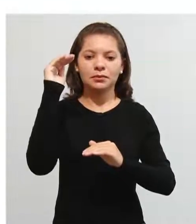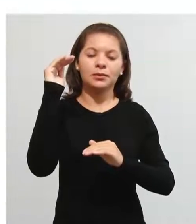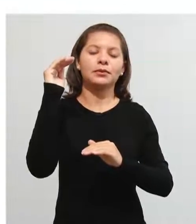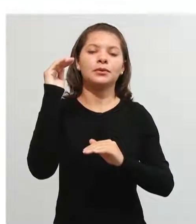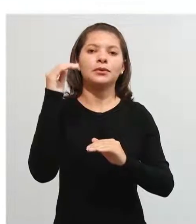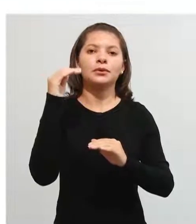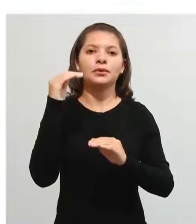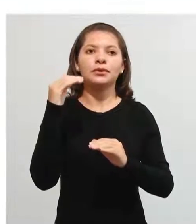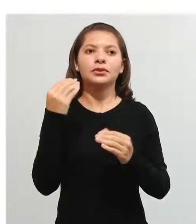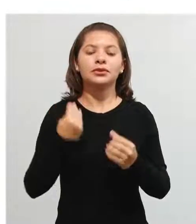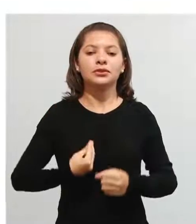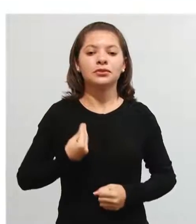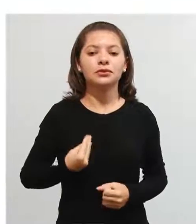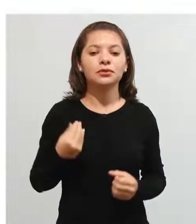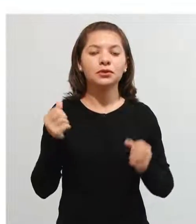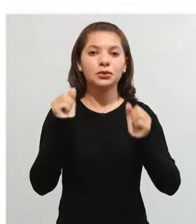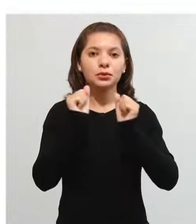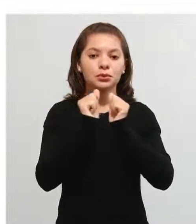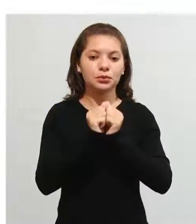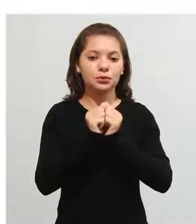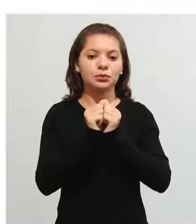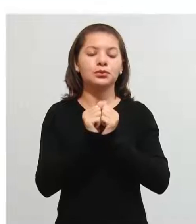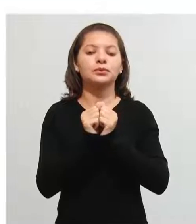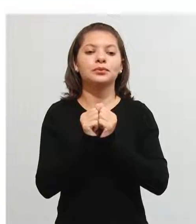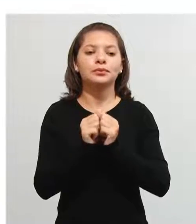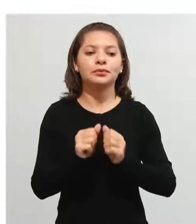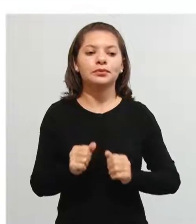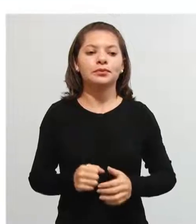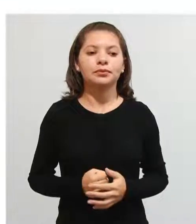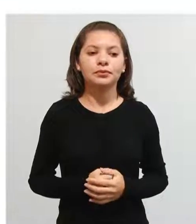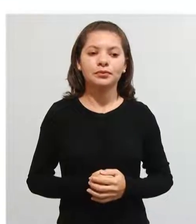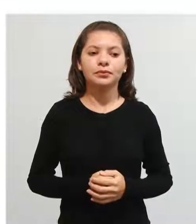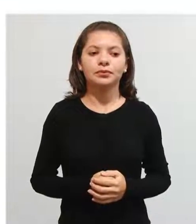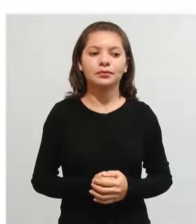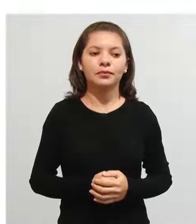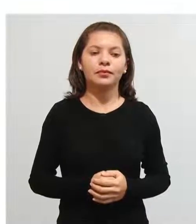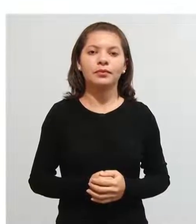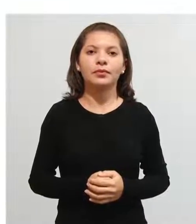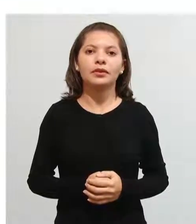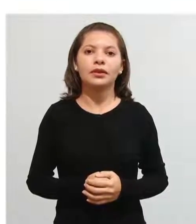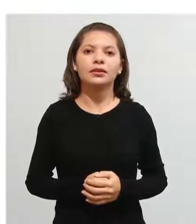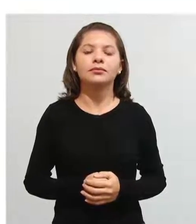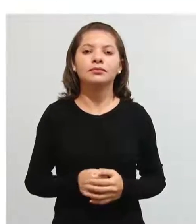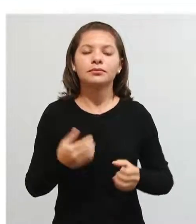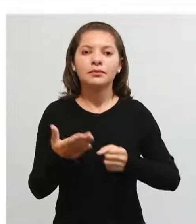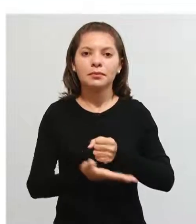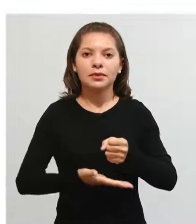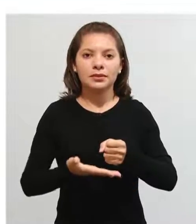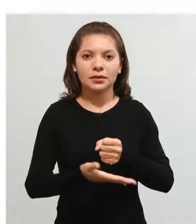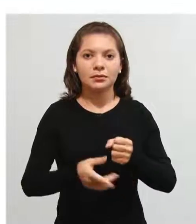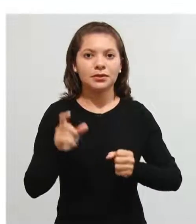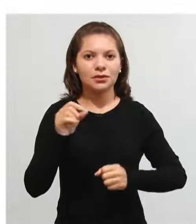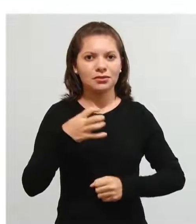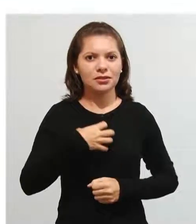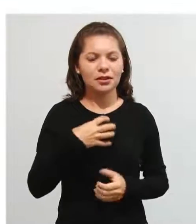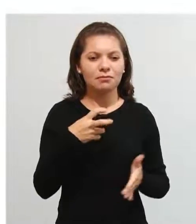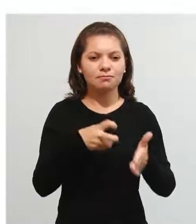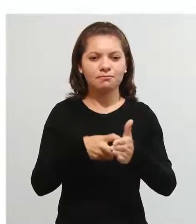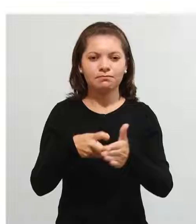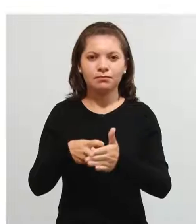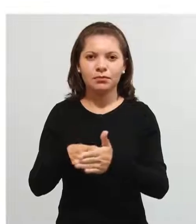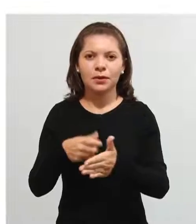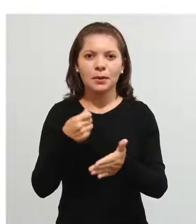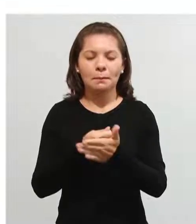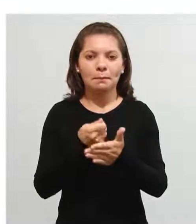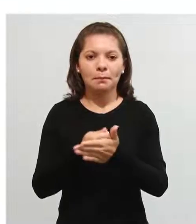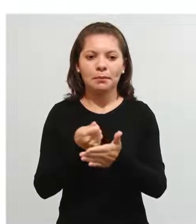né? E colaborar com os gastos da administração pública. Basicamente, não se sinta punido por pagar